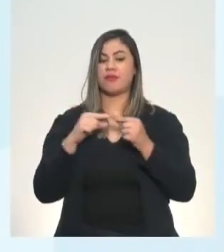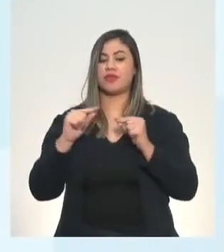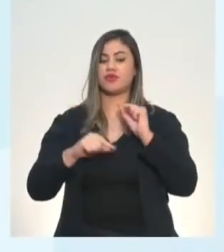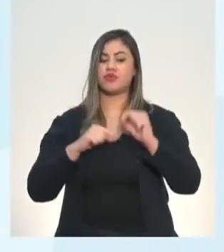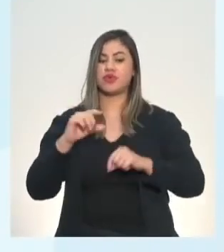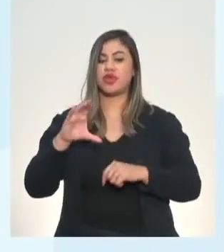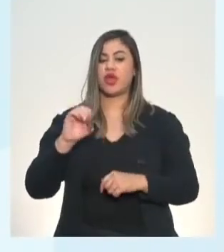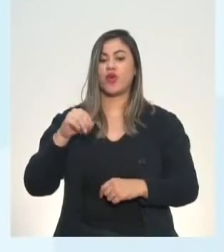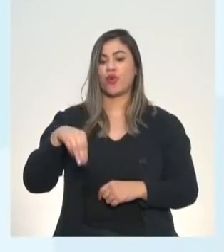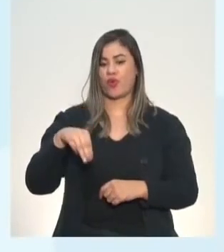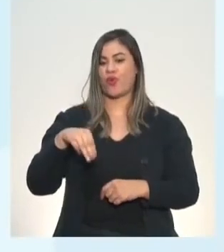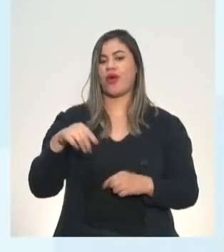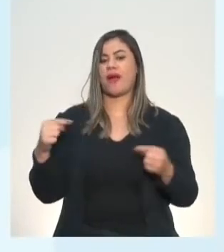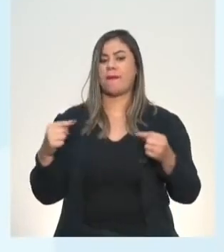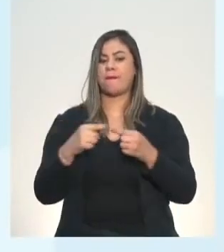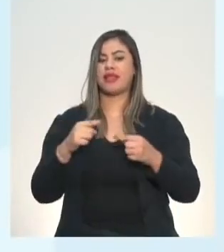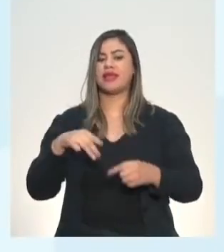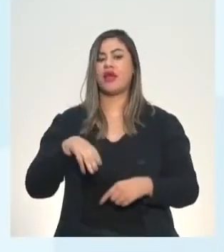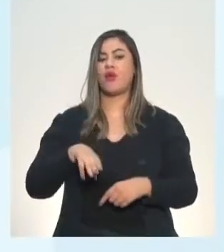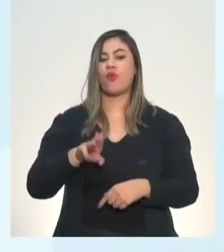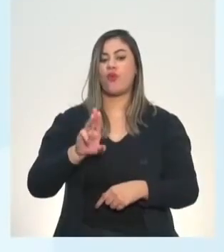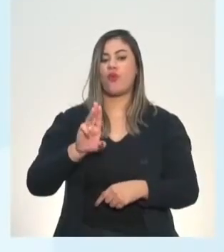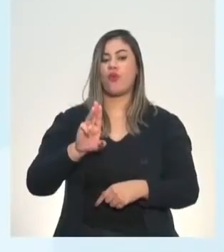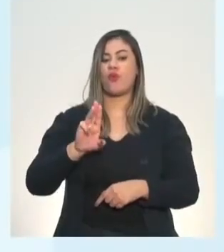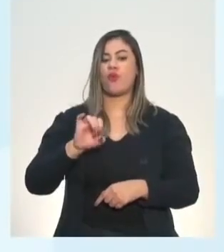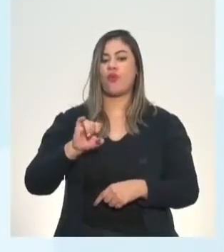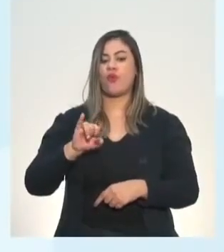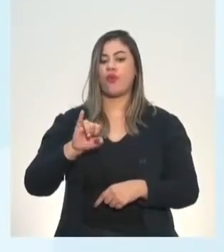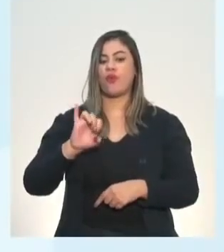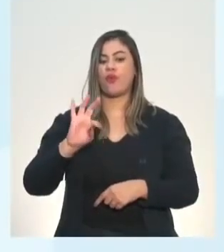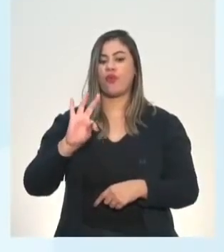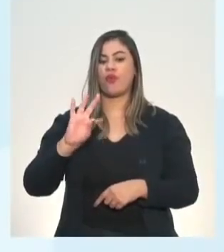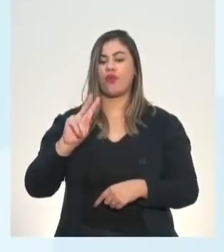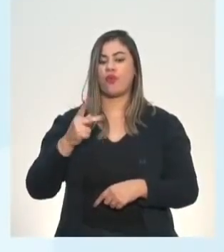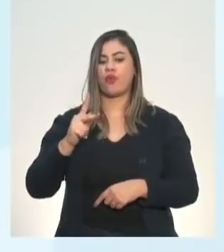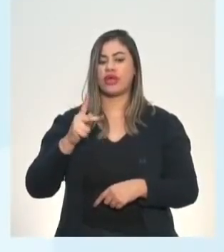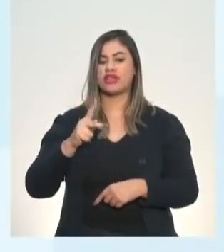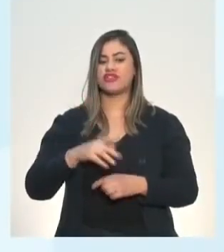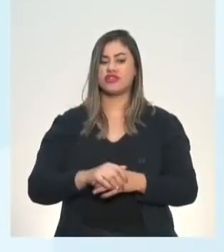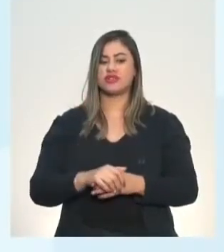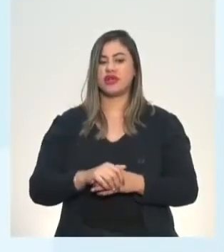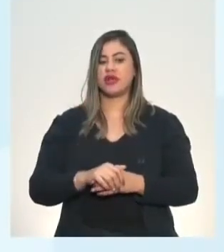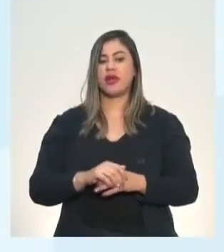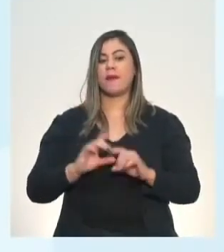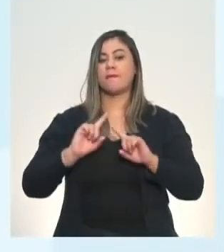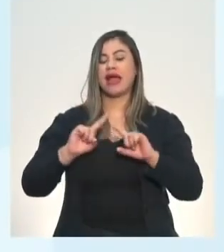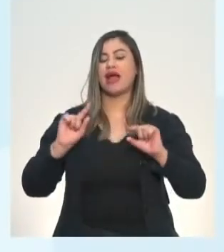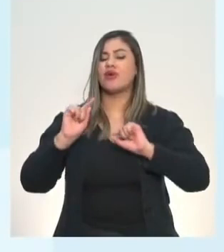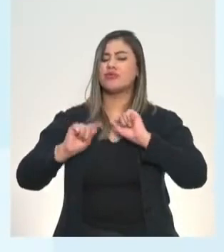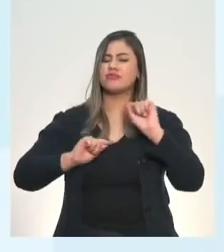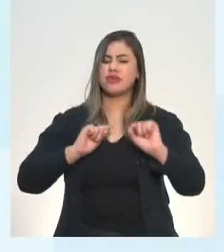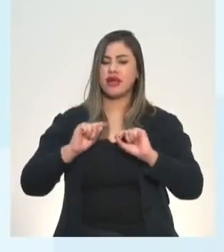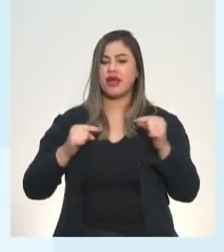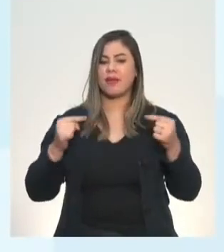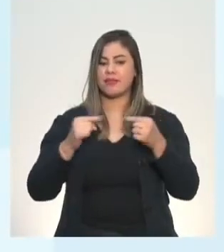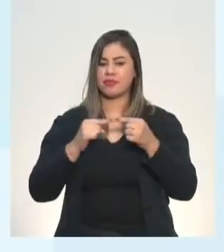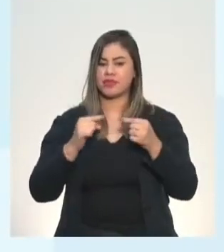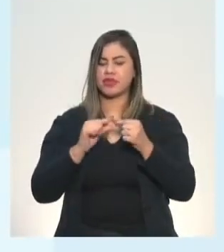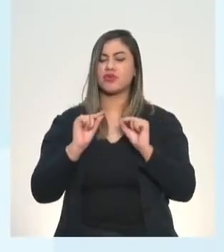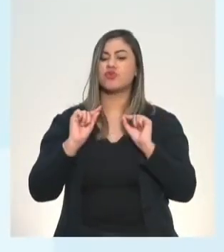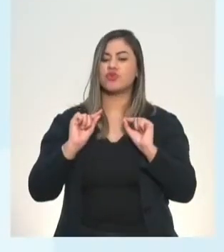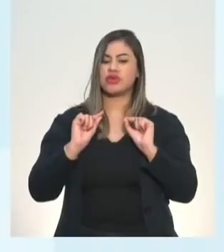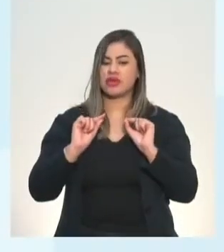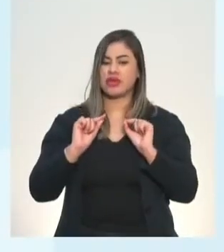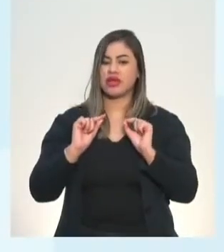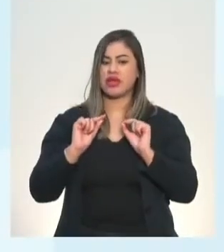with. With, né? that's it. Mas com quem? Who Did he work with? Então a gente não